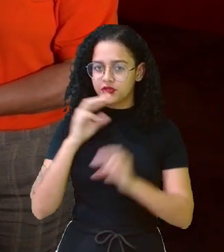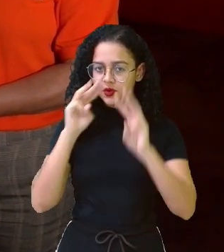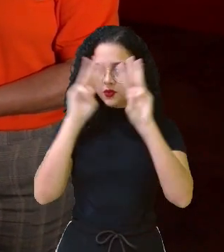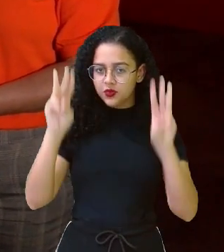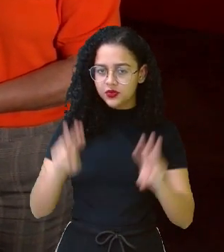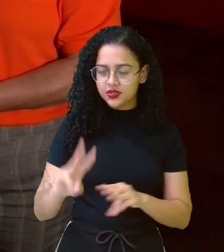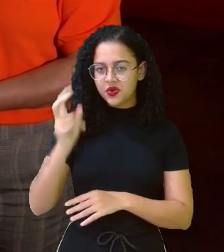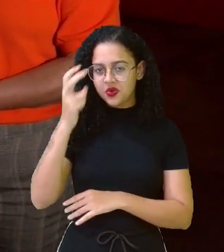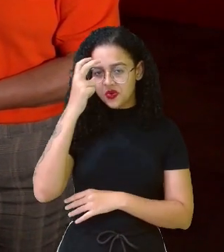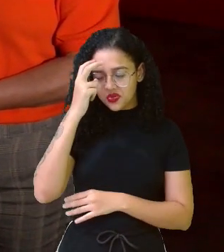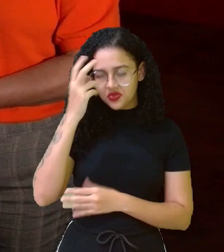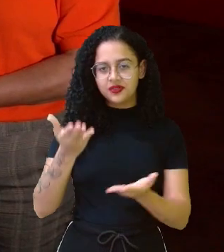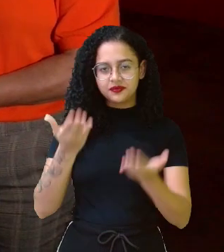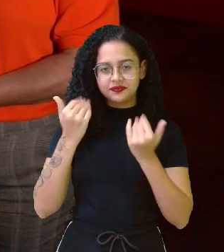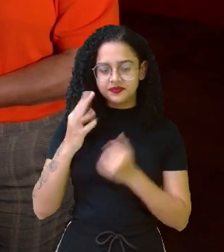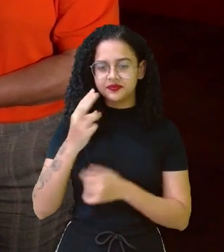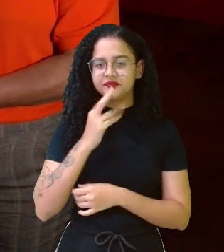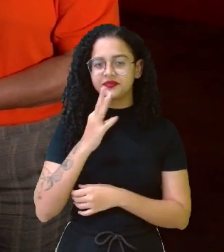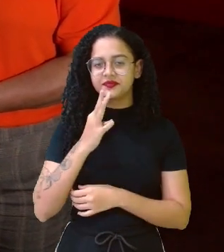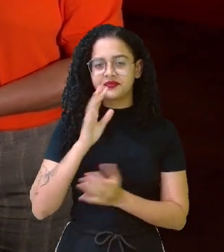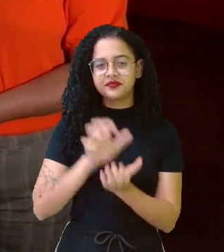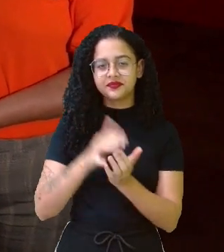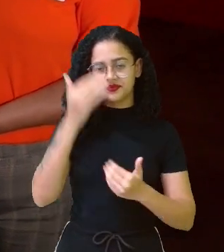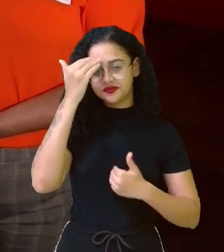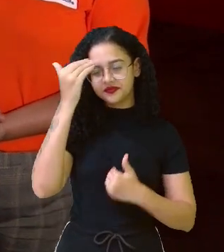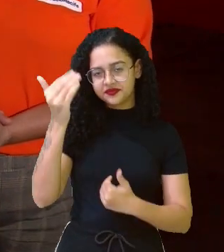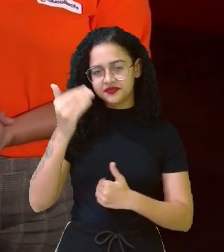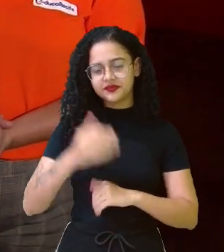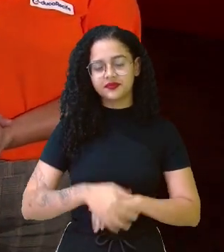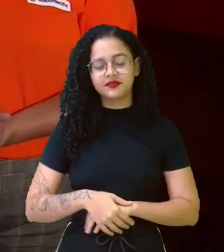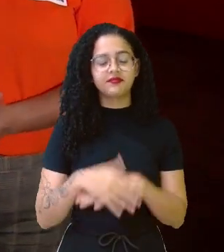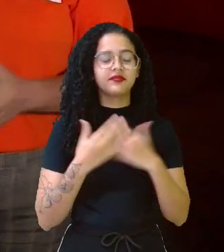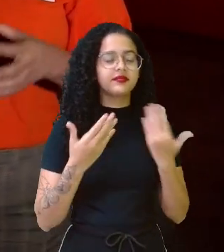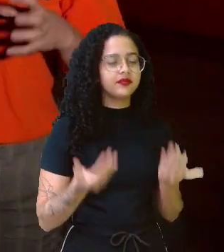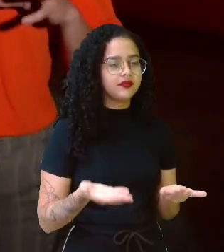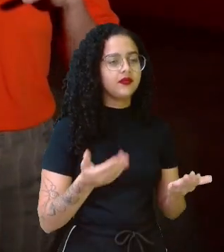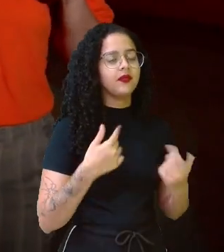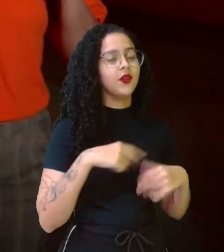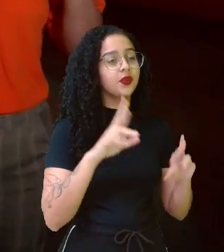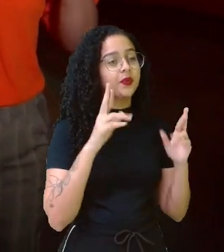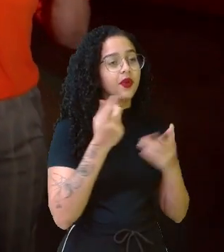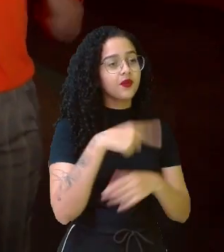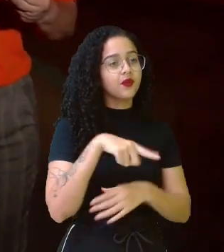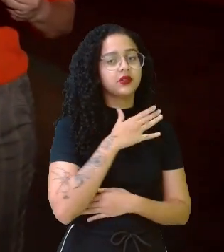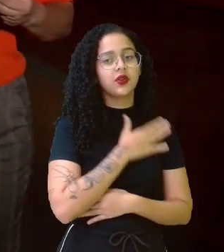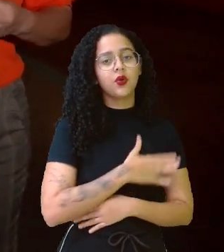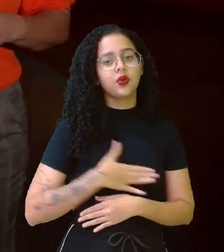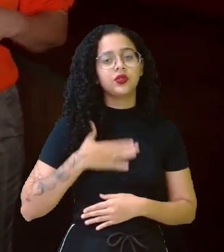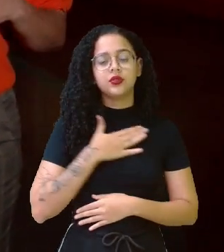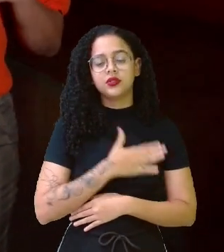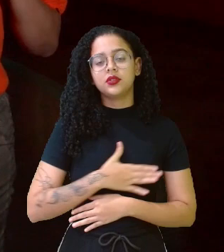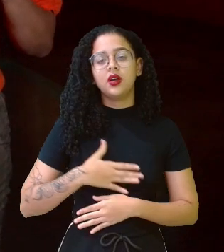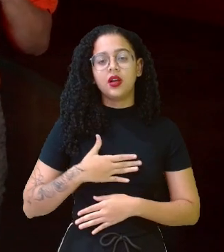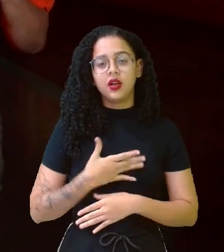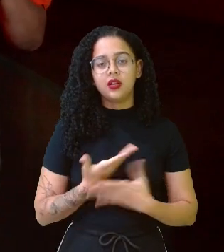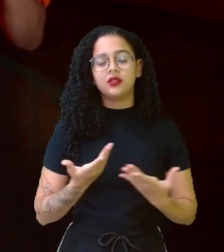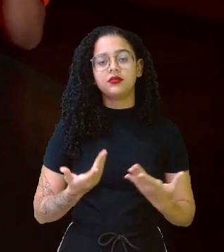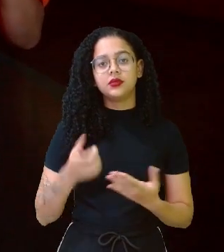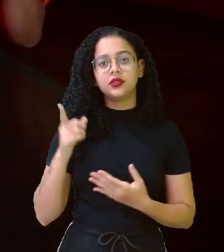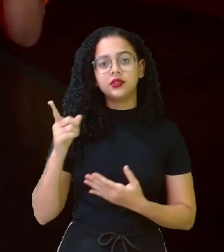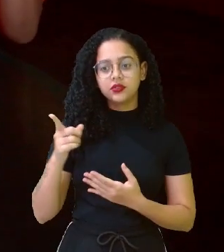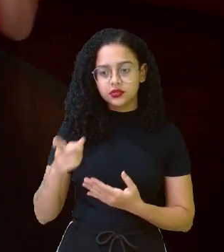nossa cultura, venham conhecer Pernambuco. Obrigado, gente. É isso aí, minha gente. Eu espero que vocês tenham gostado e que isso